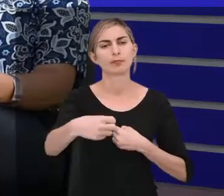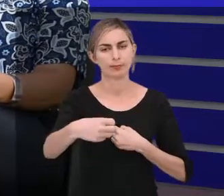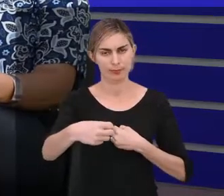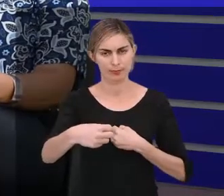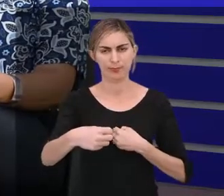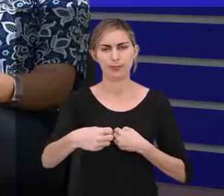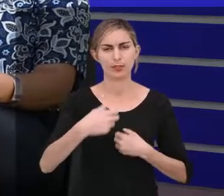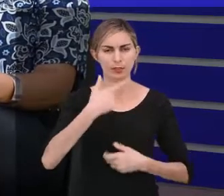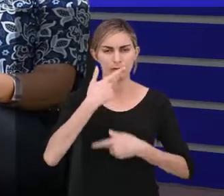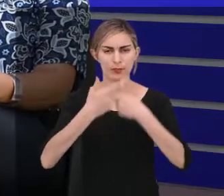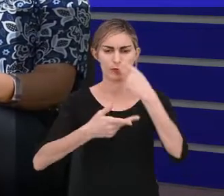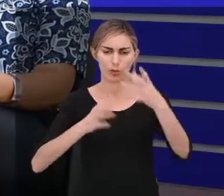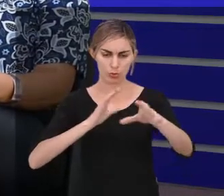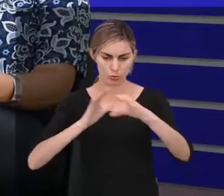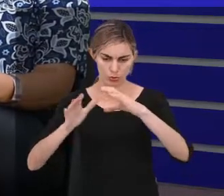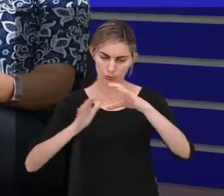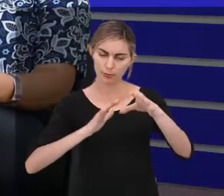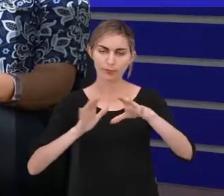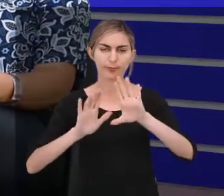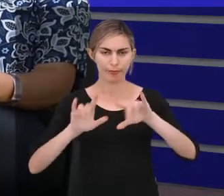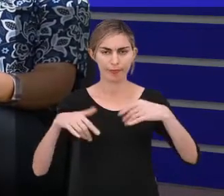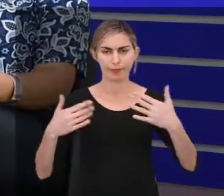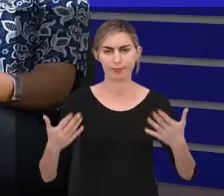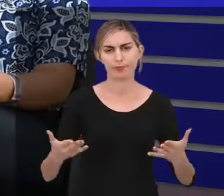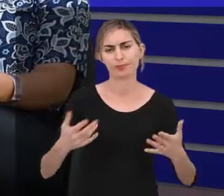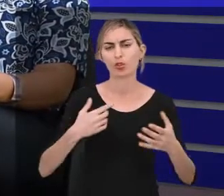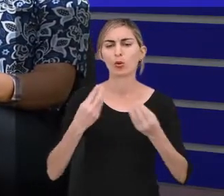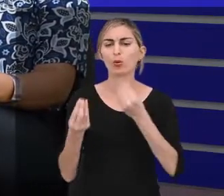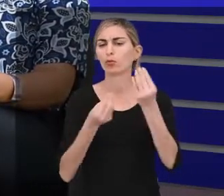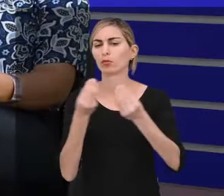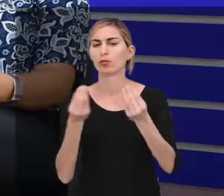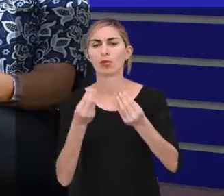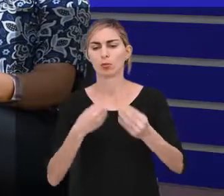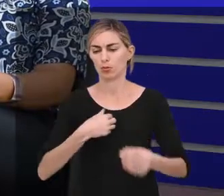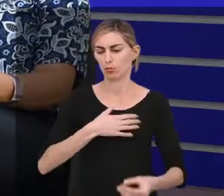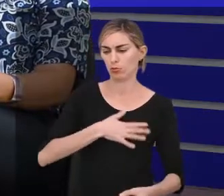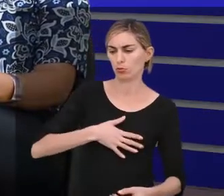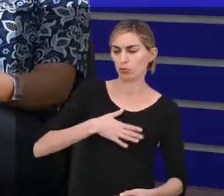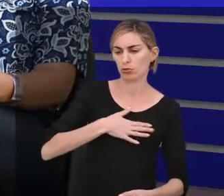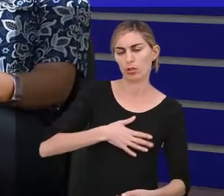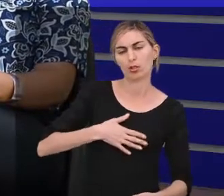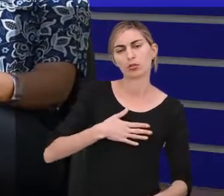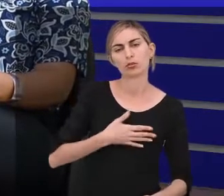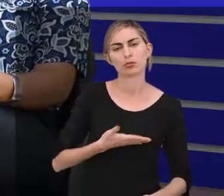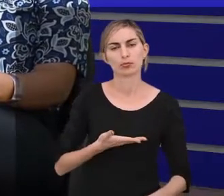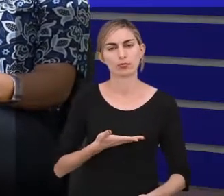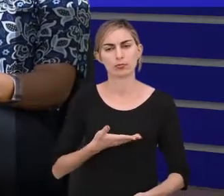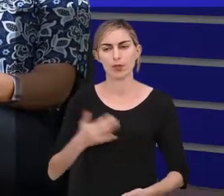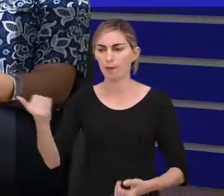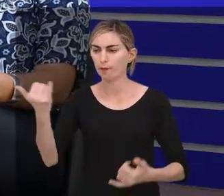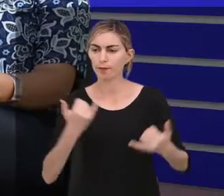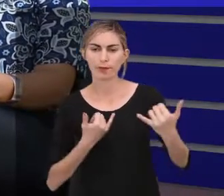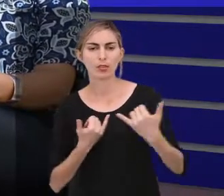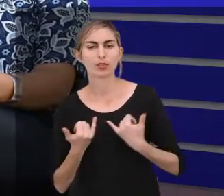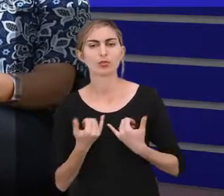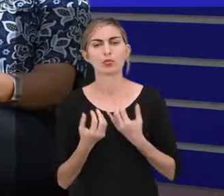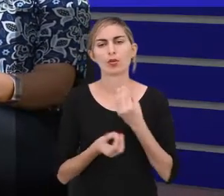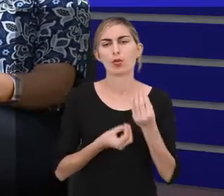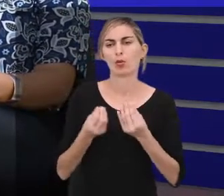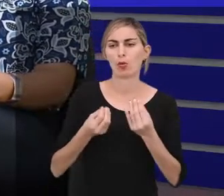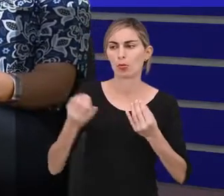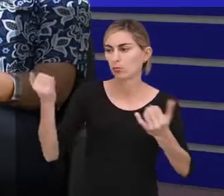outro. A gente está falando de comunicação, né? De que forma eu gostaria de receber um aviso ou então